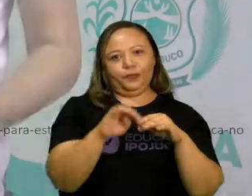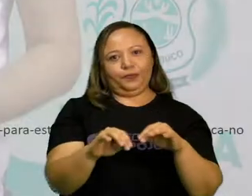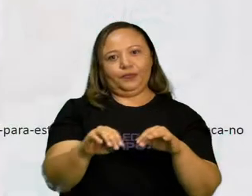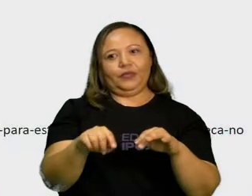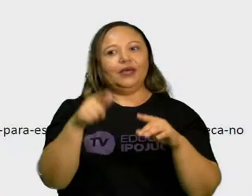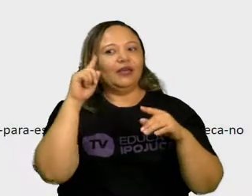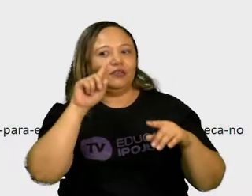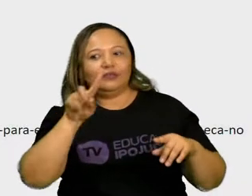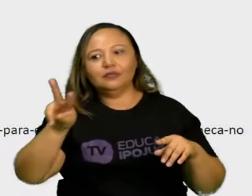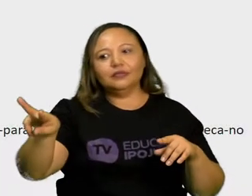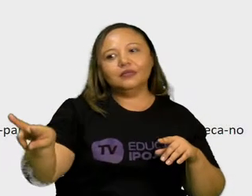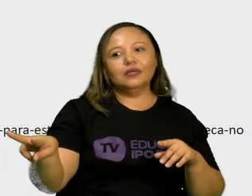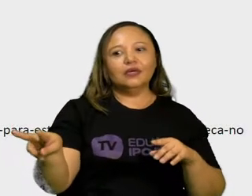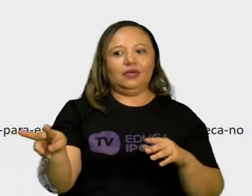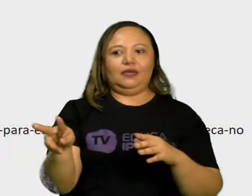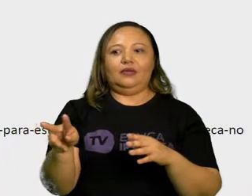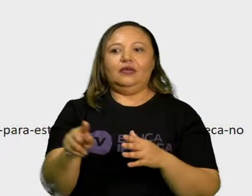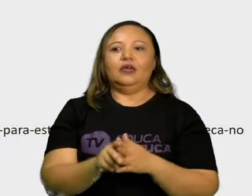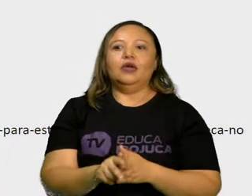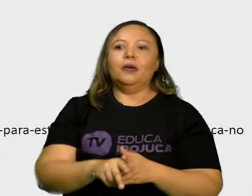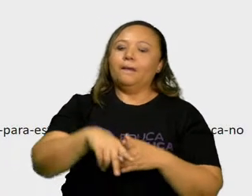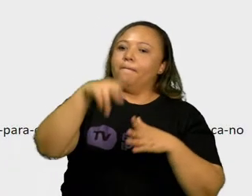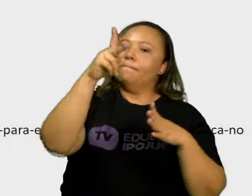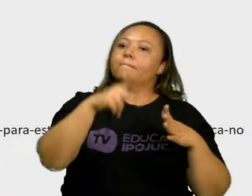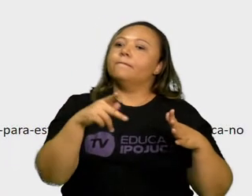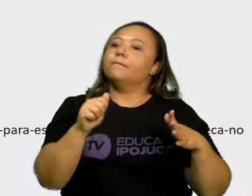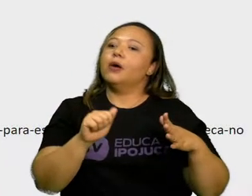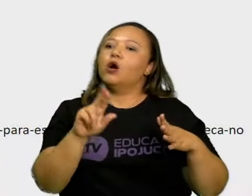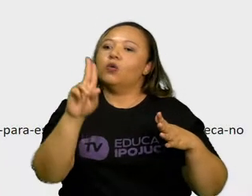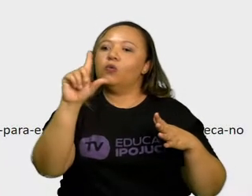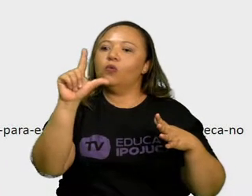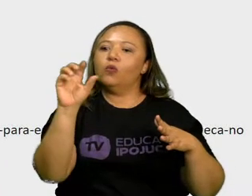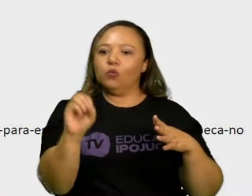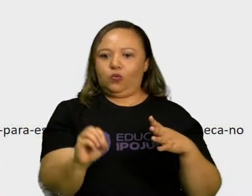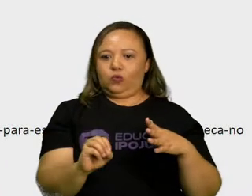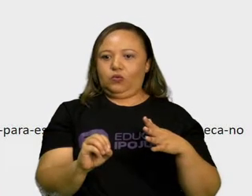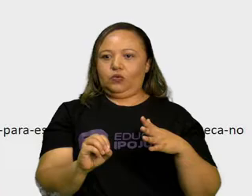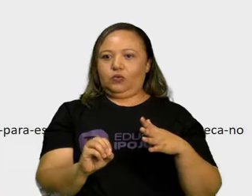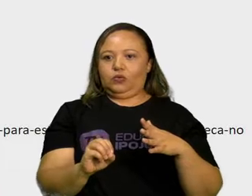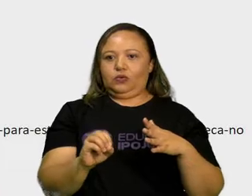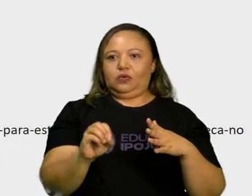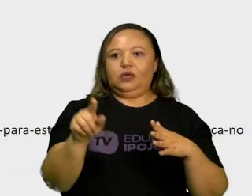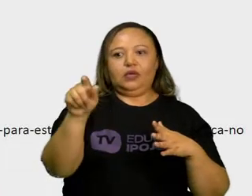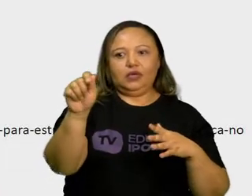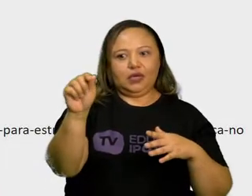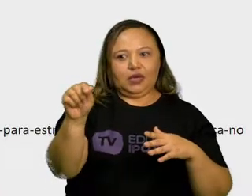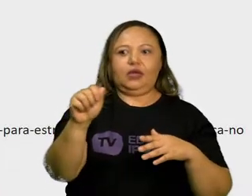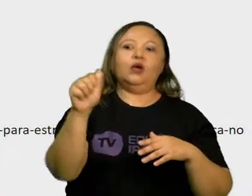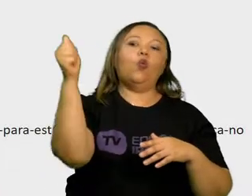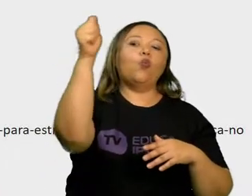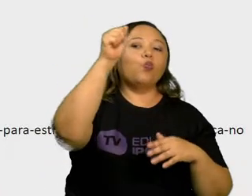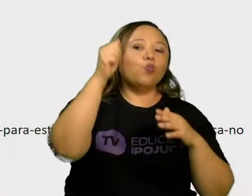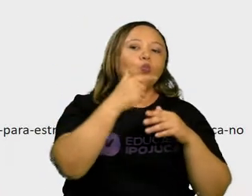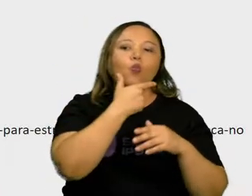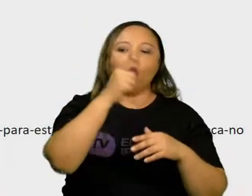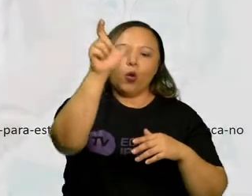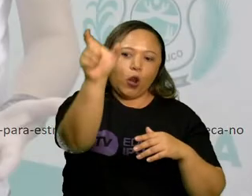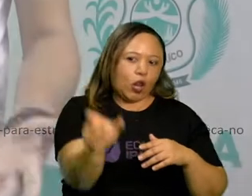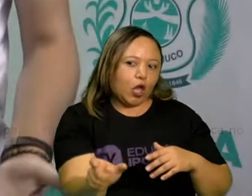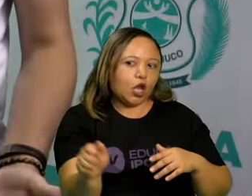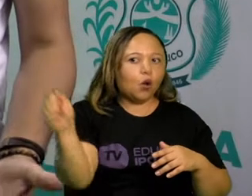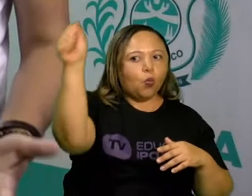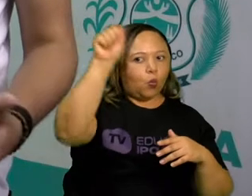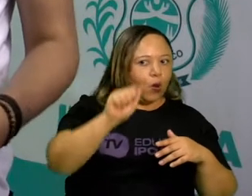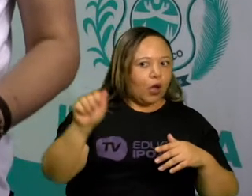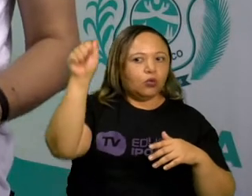grande comediante Paulo Gustavo e lamentavelmente nos deixou em função dessa doença e tá aí né que